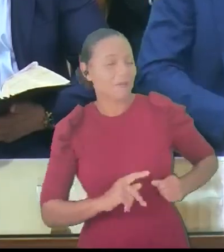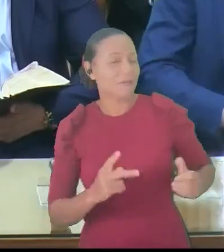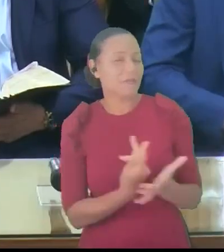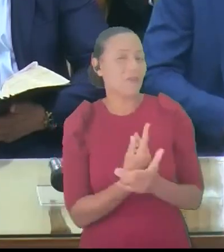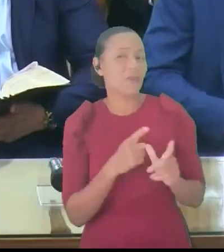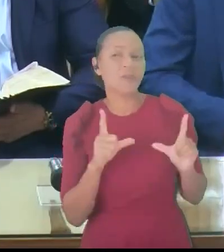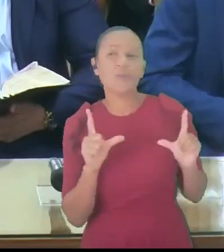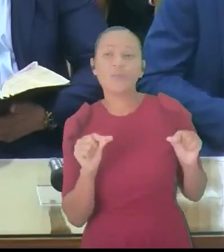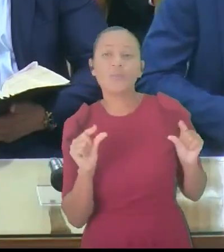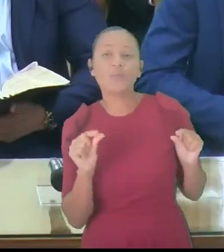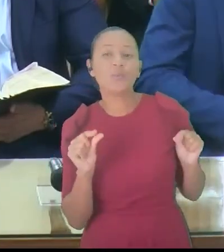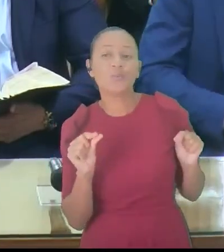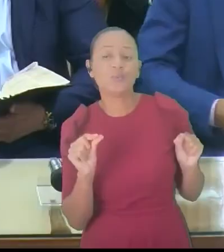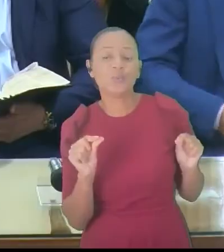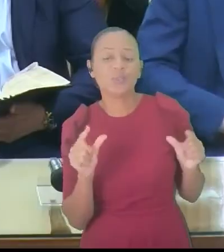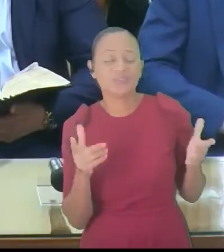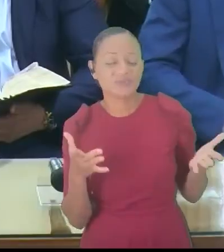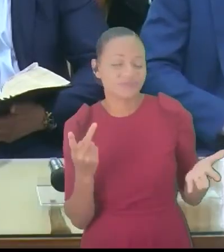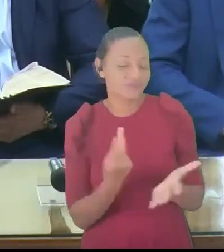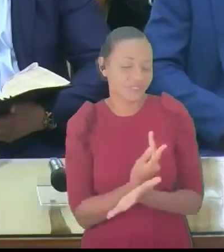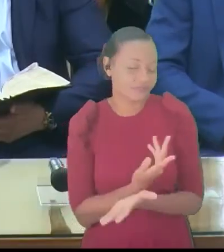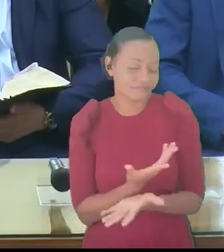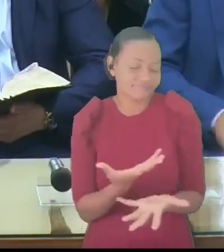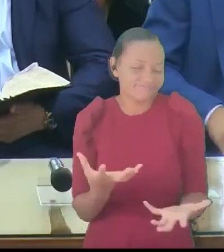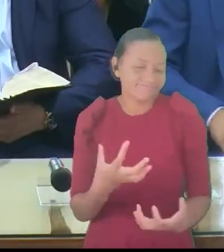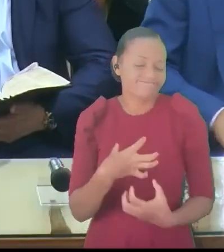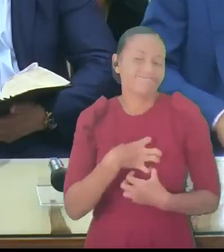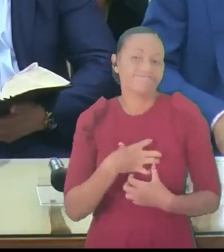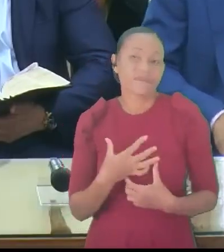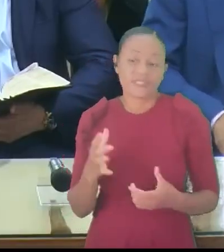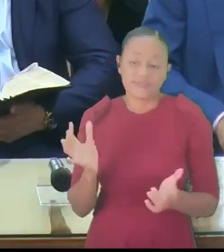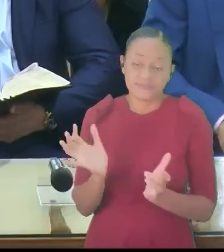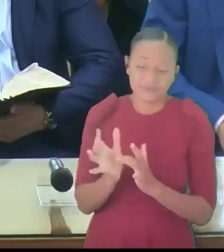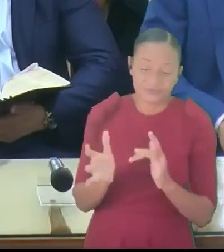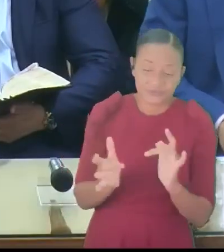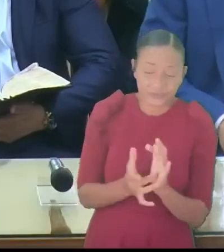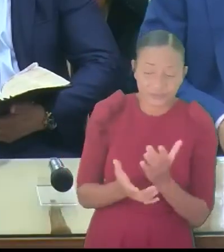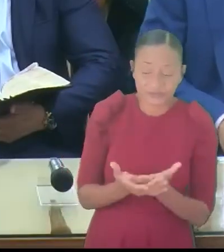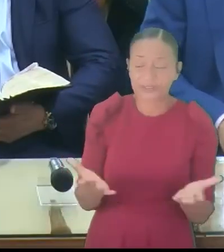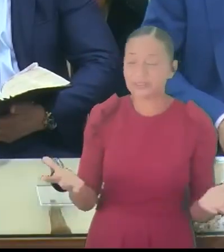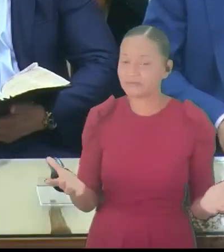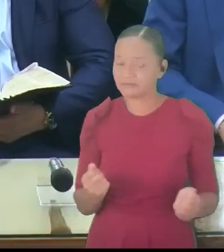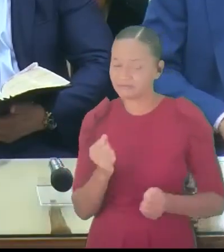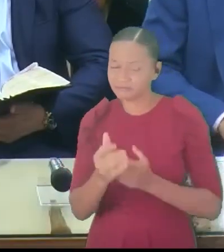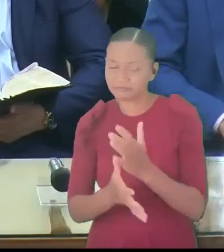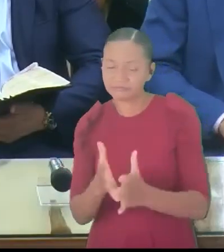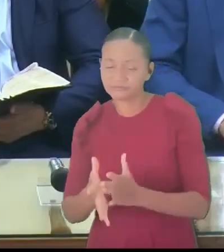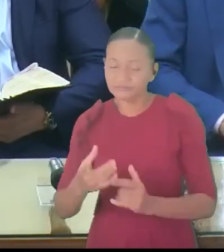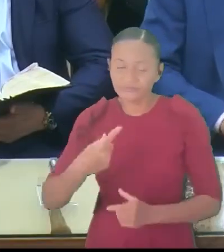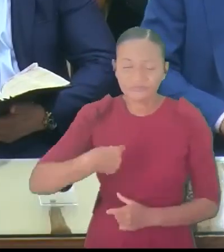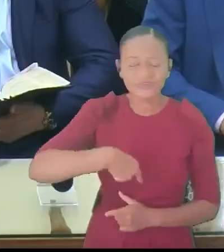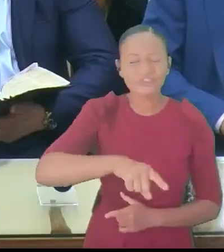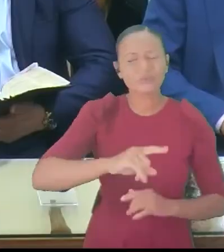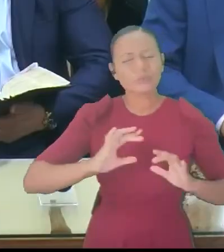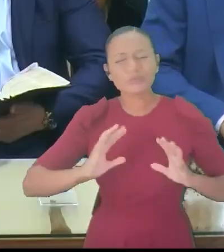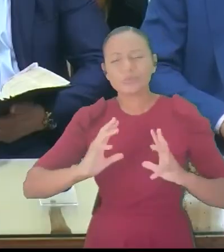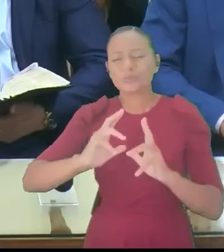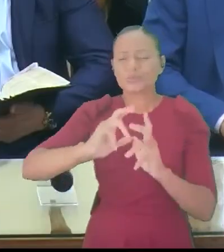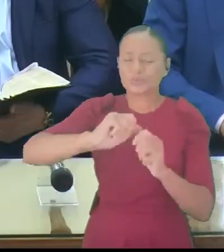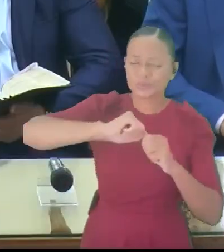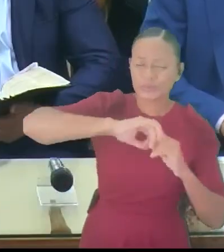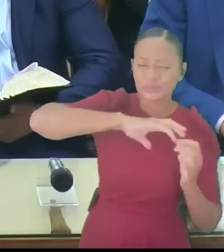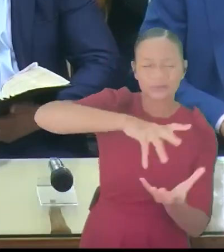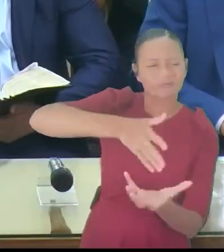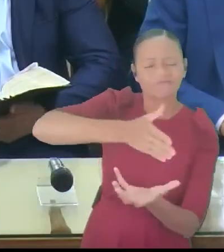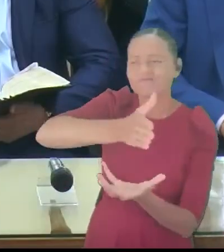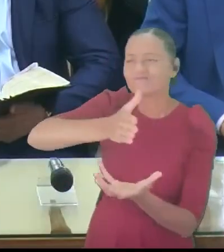pessoa? Já está condenada. Jesus disse: ide por todo mundo, pregai o evangelho a toda criatura. Quem crê